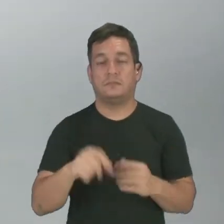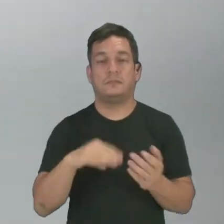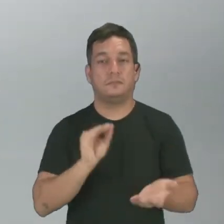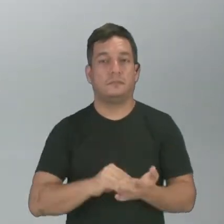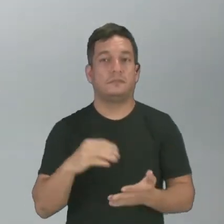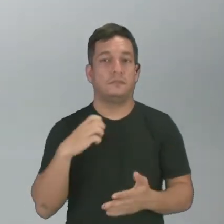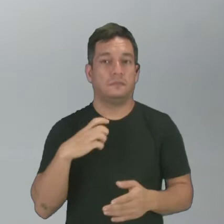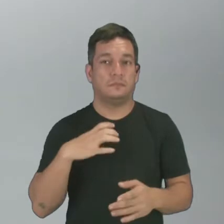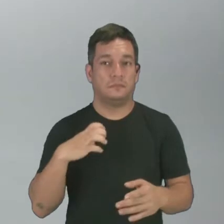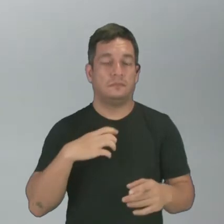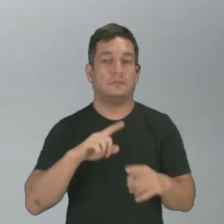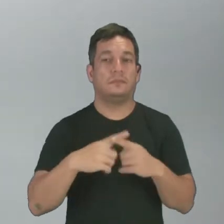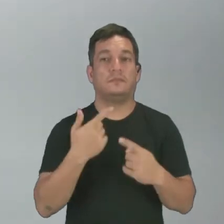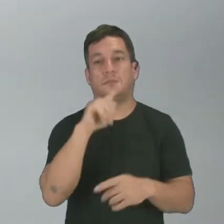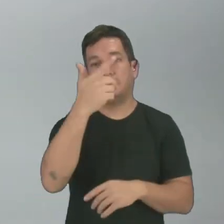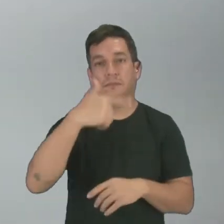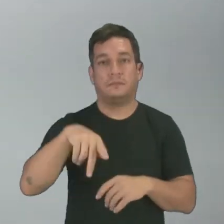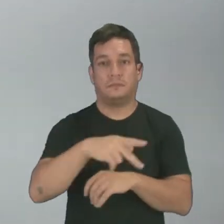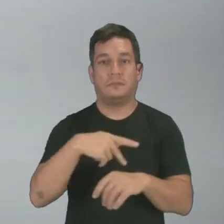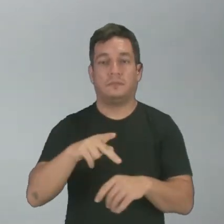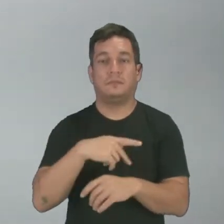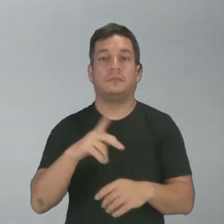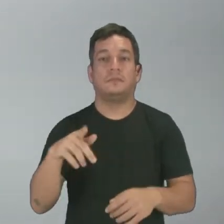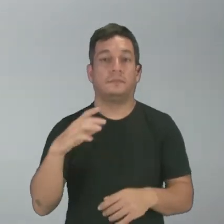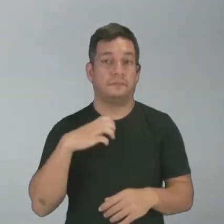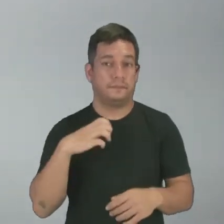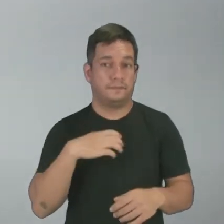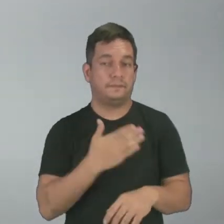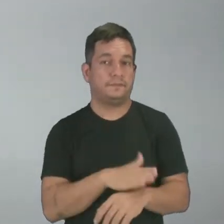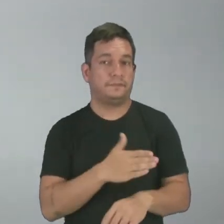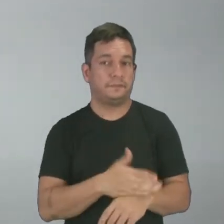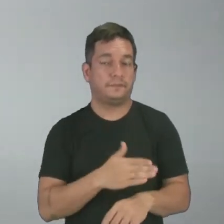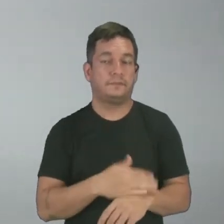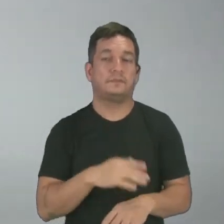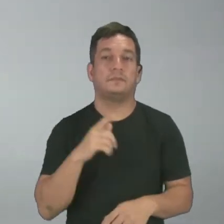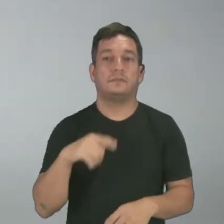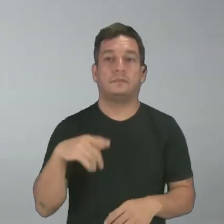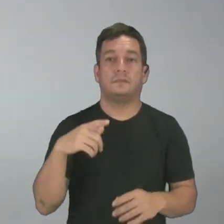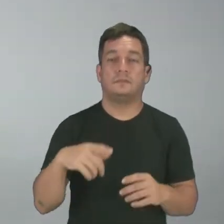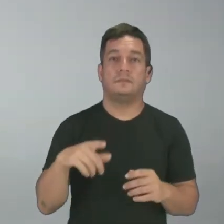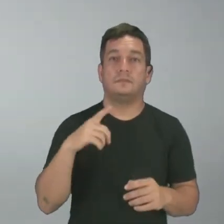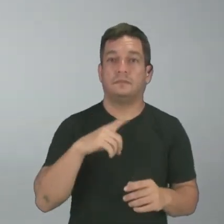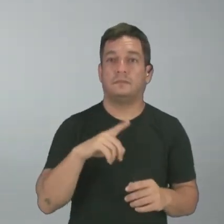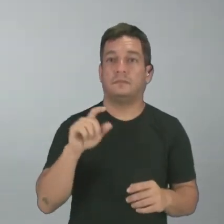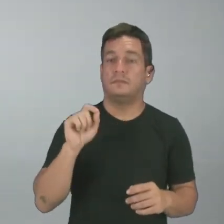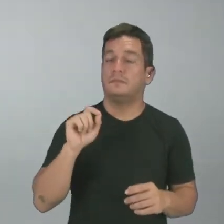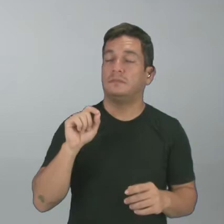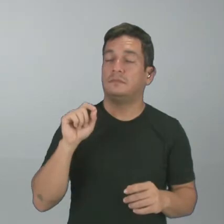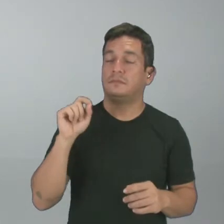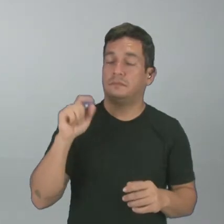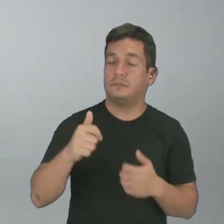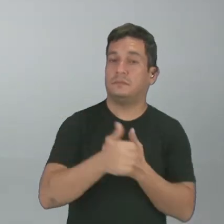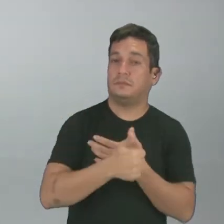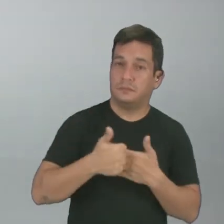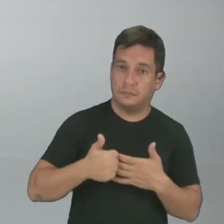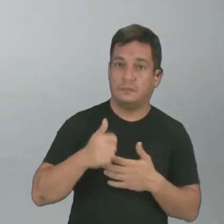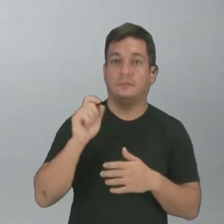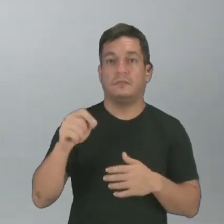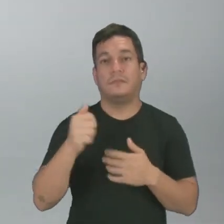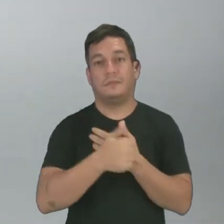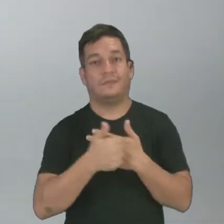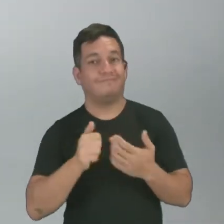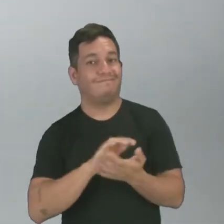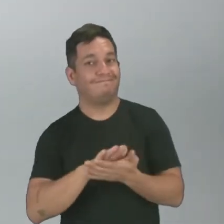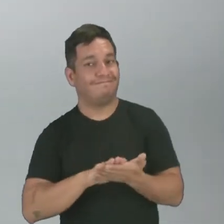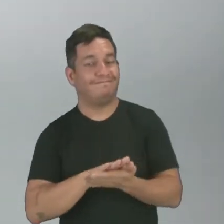outros países é ético praticar. Então, existe a ética e aquilo que é antiético, existe aquilo que é moral e aquilo que